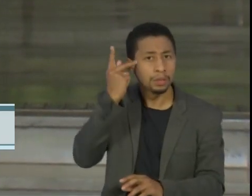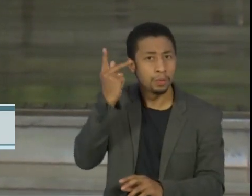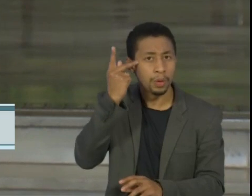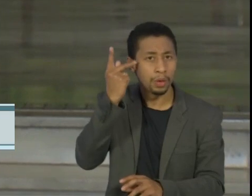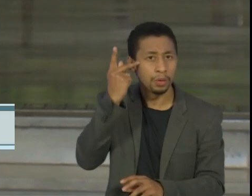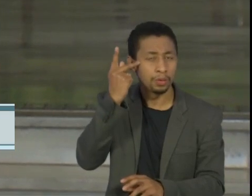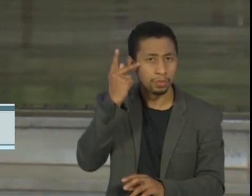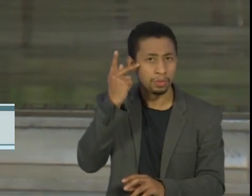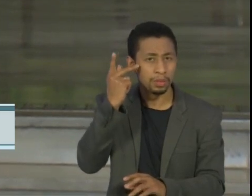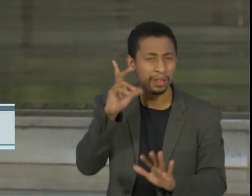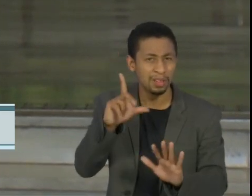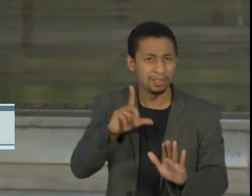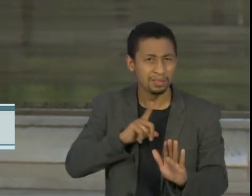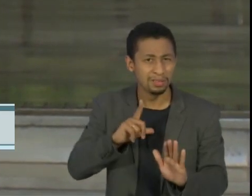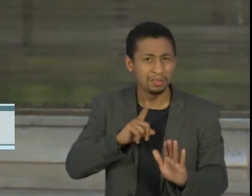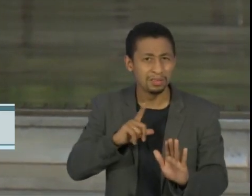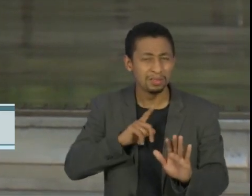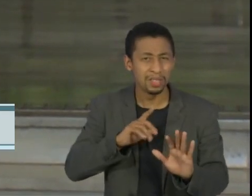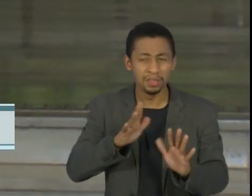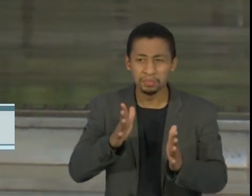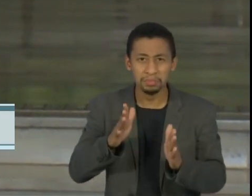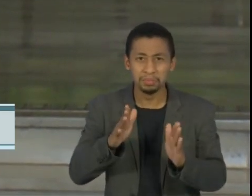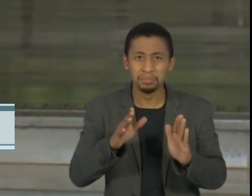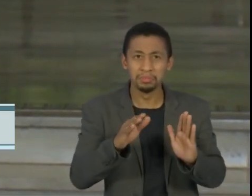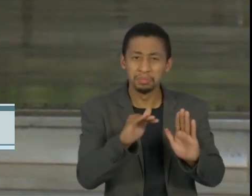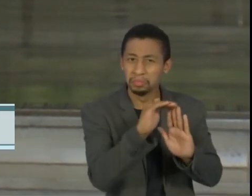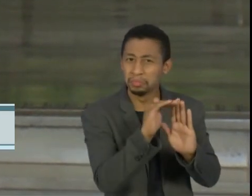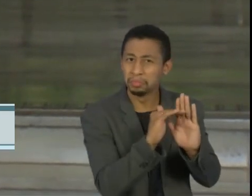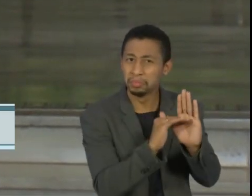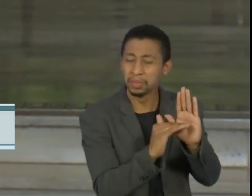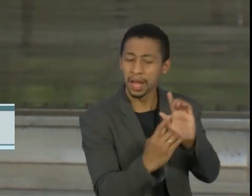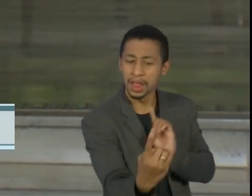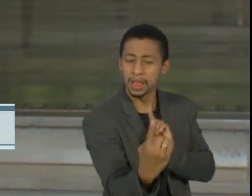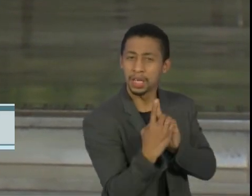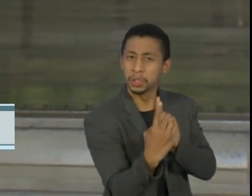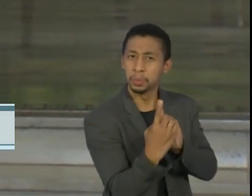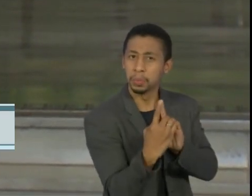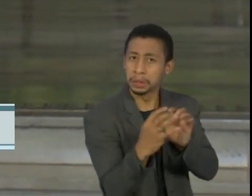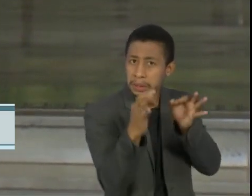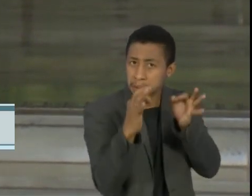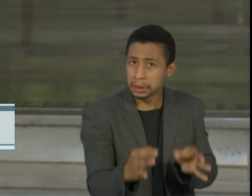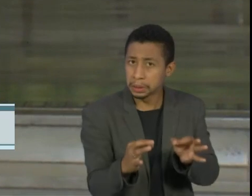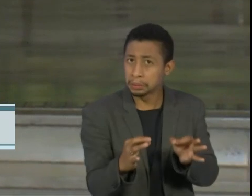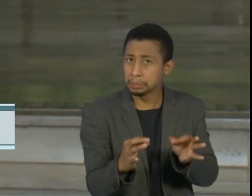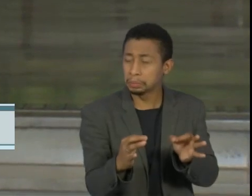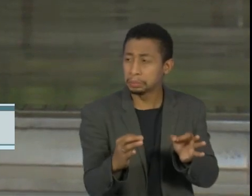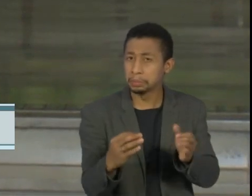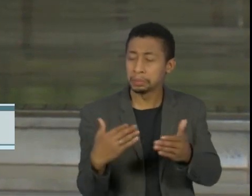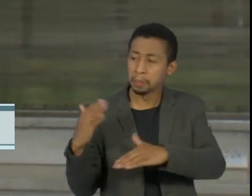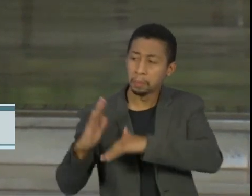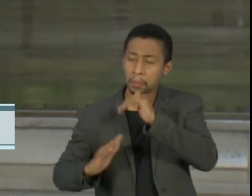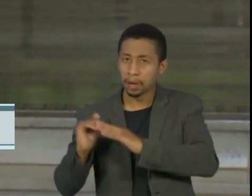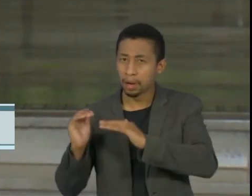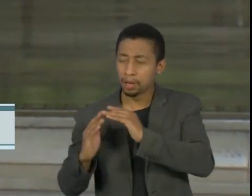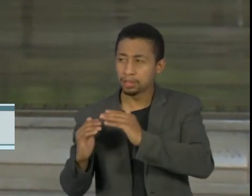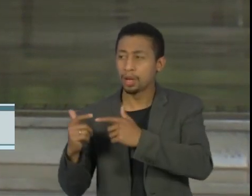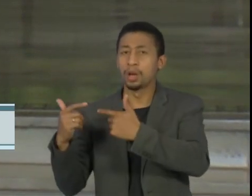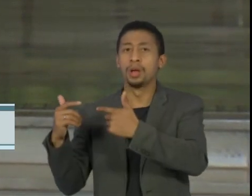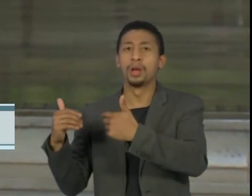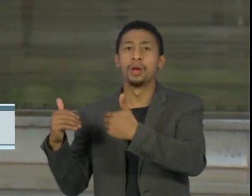há um protocolo específico de atendimento que vem sendo diferente daquilo que vem sendo praticado em